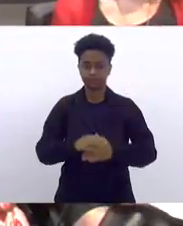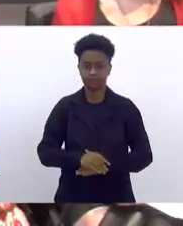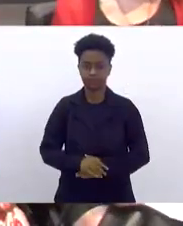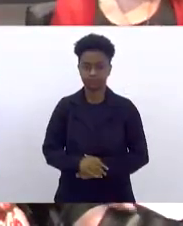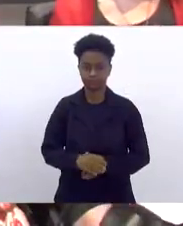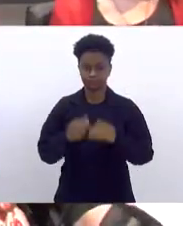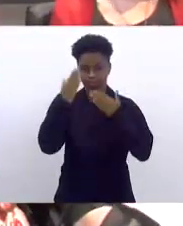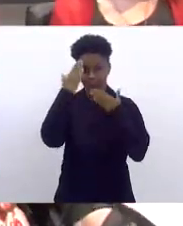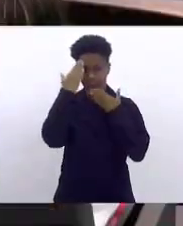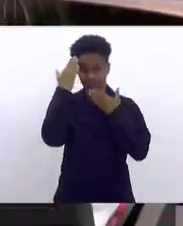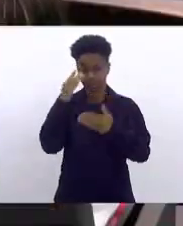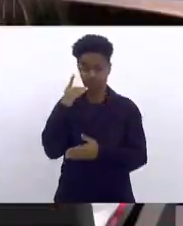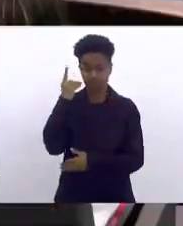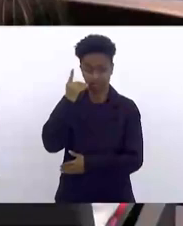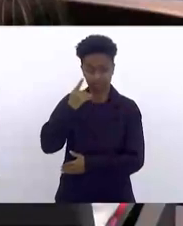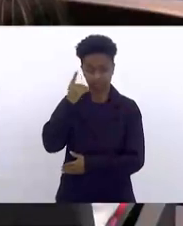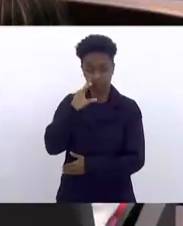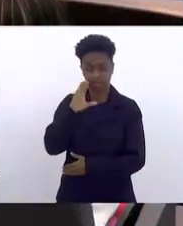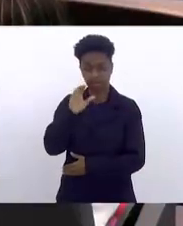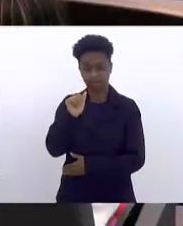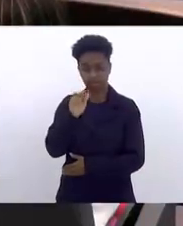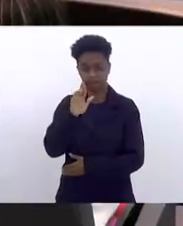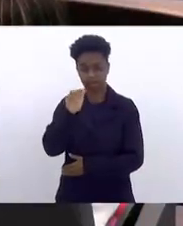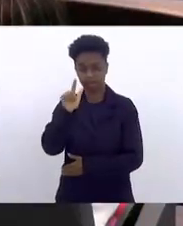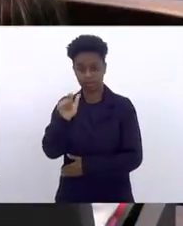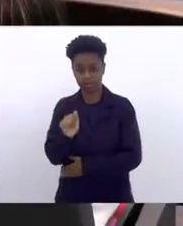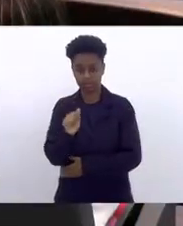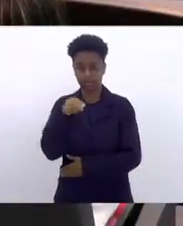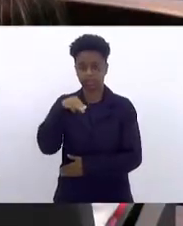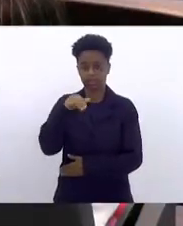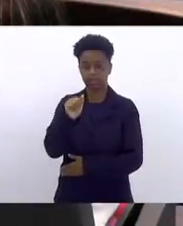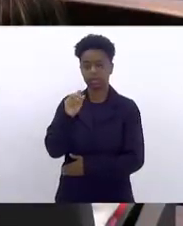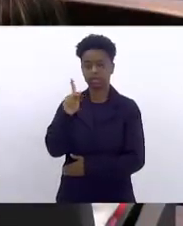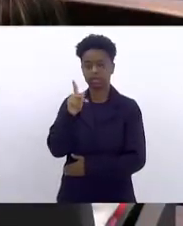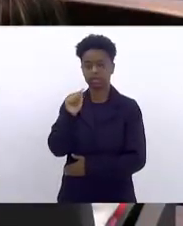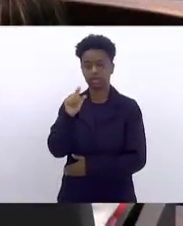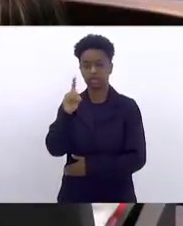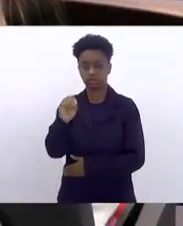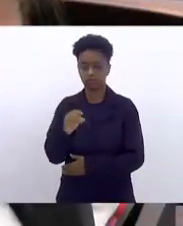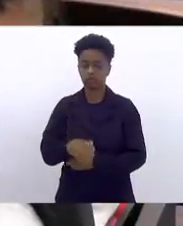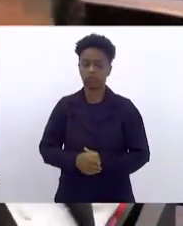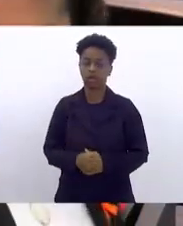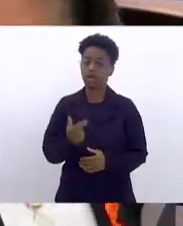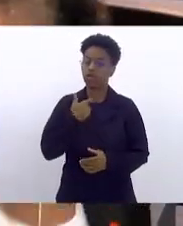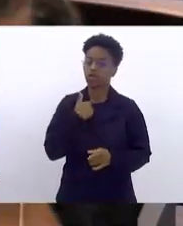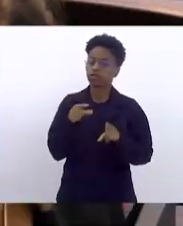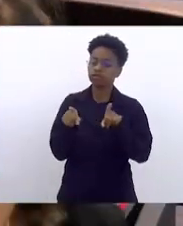obrigado deputada Carla Machado eu queria inclusive